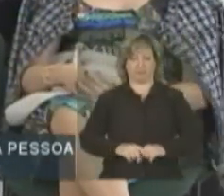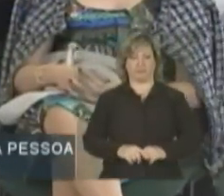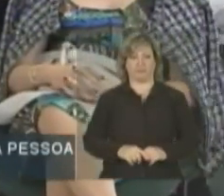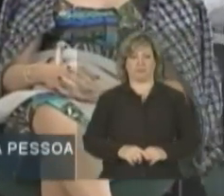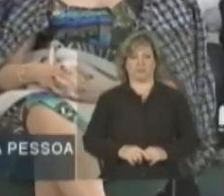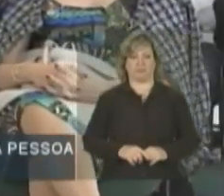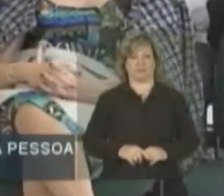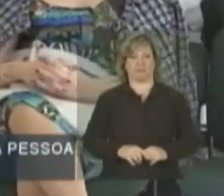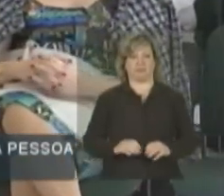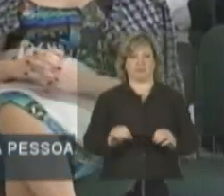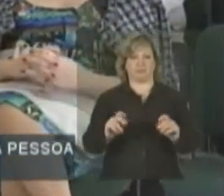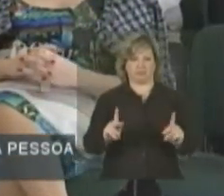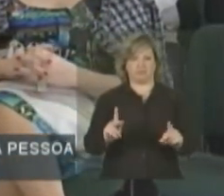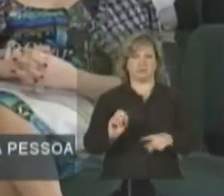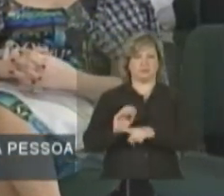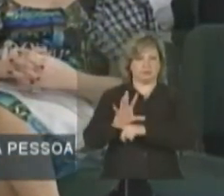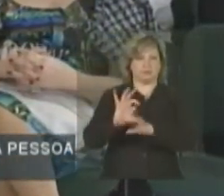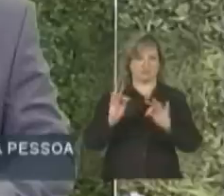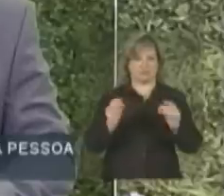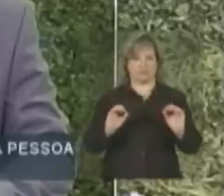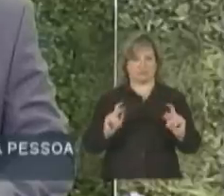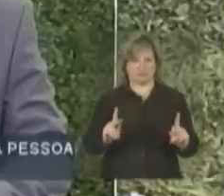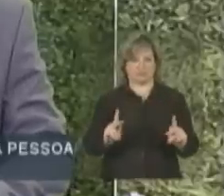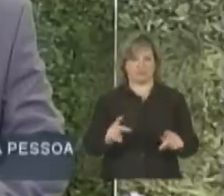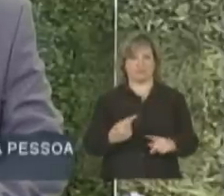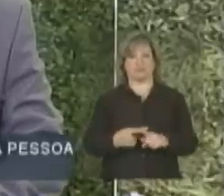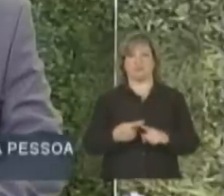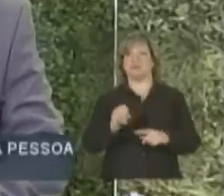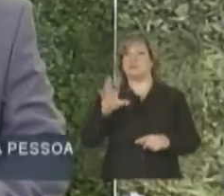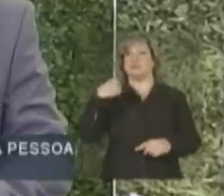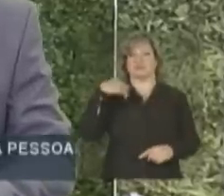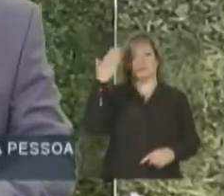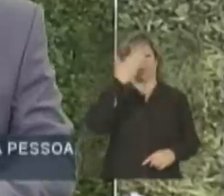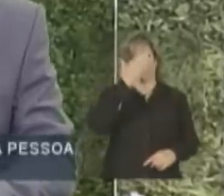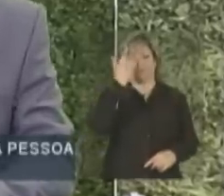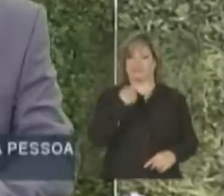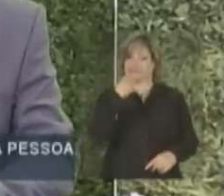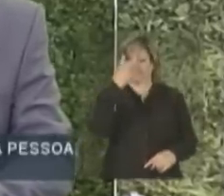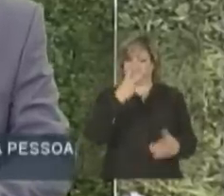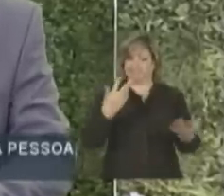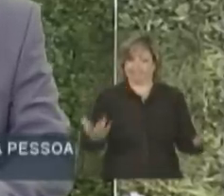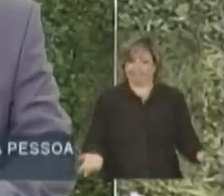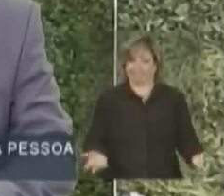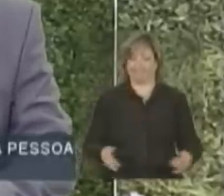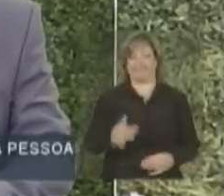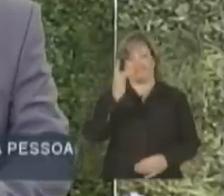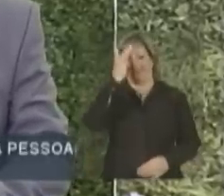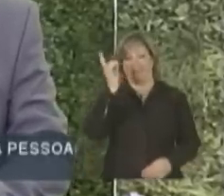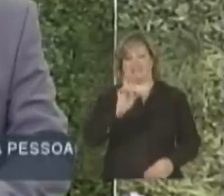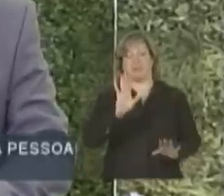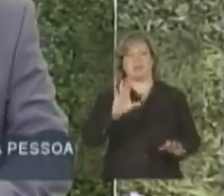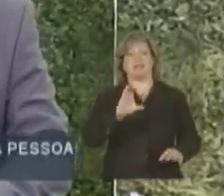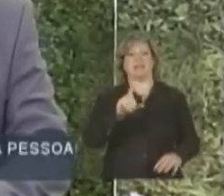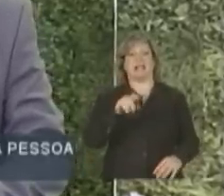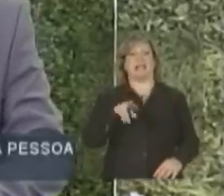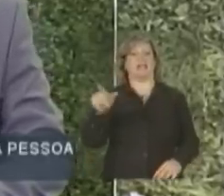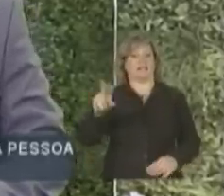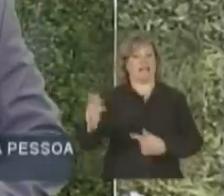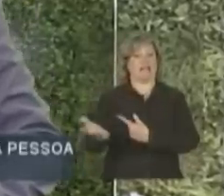certinho aí, né? O PowerPoint? Porque para falar sem ver o PowerPoint não é muito fácil, né? Mas a Celina vai me ajudar